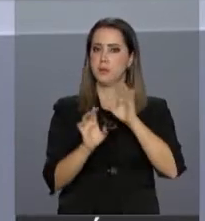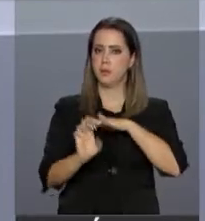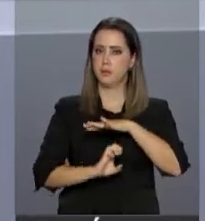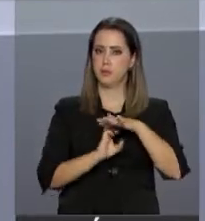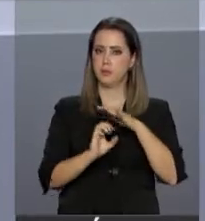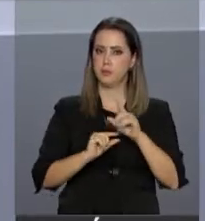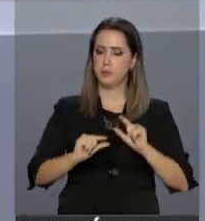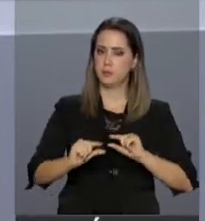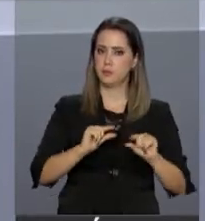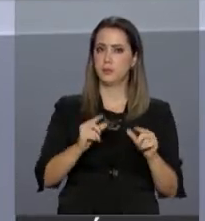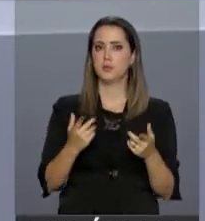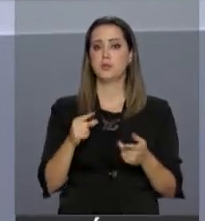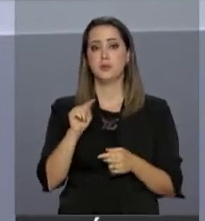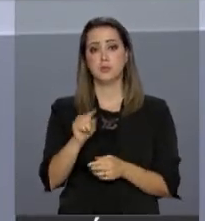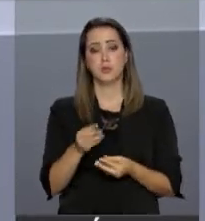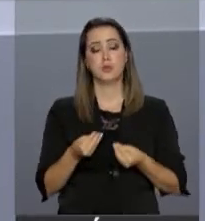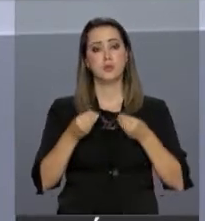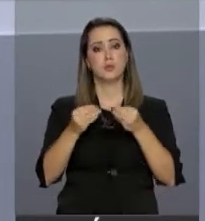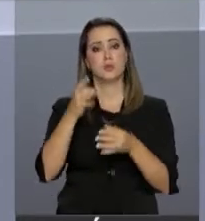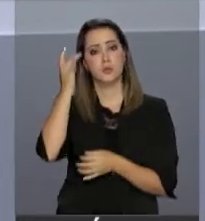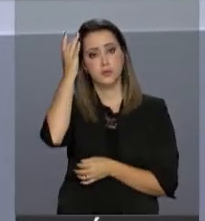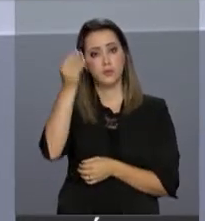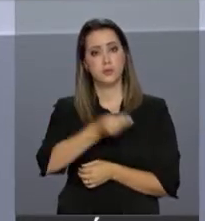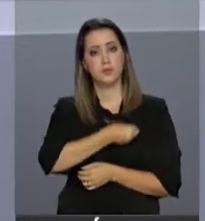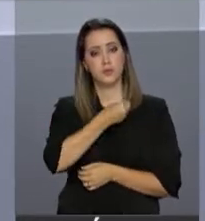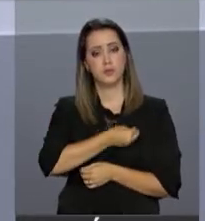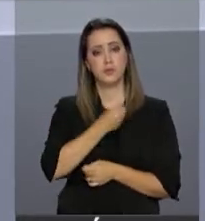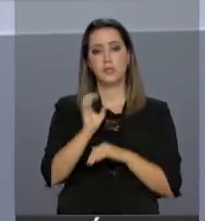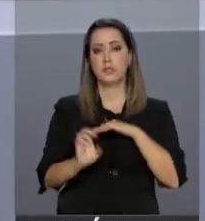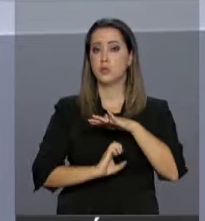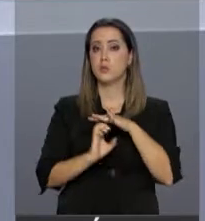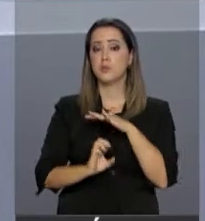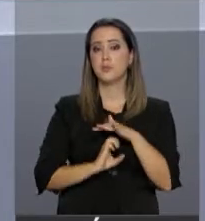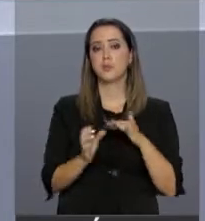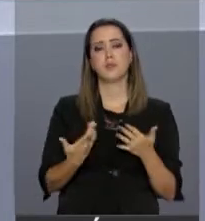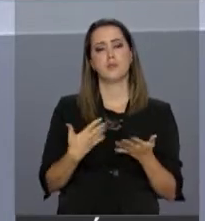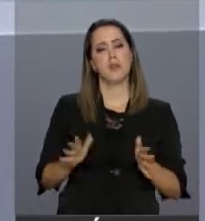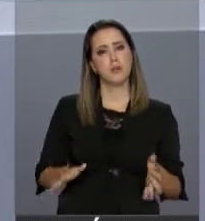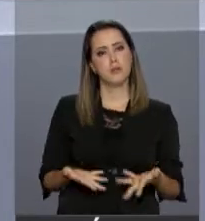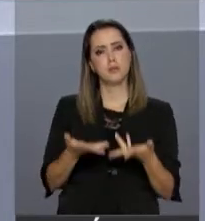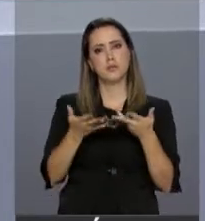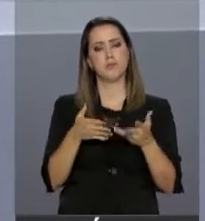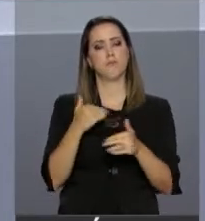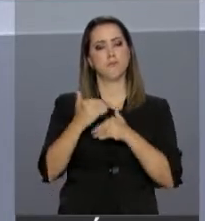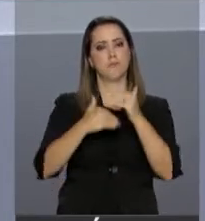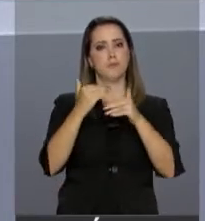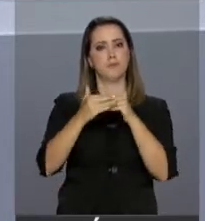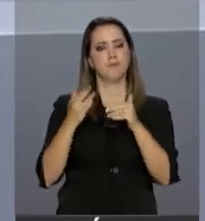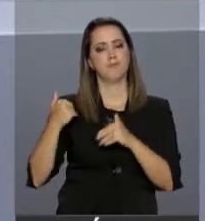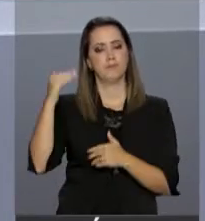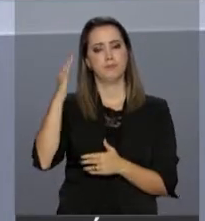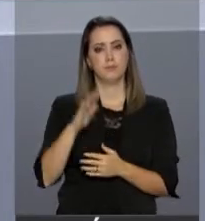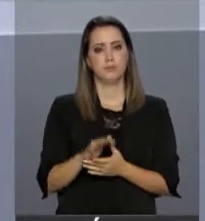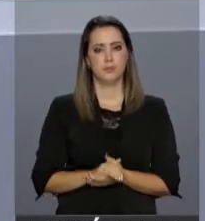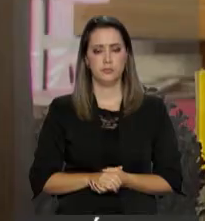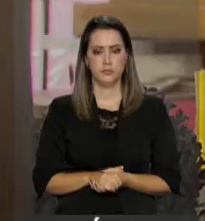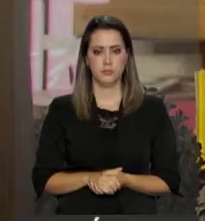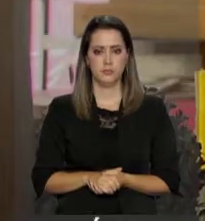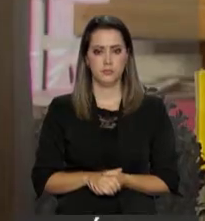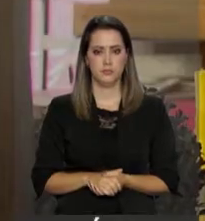micro e pequenas empresas elas vão facilitar a vida desses empresários e incentivá los a crescer ainda mais